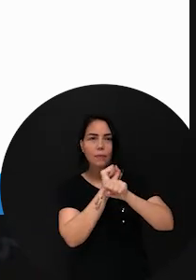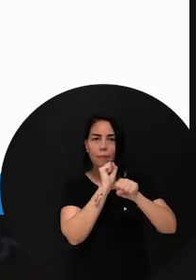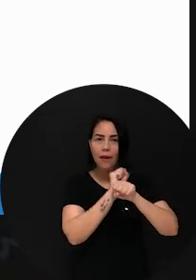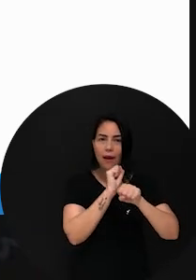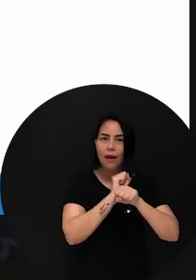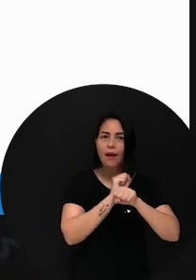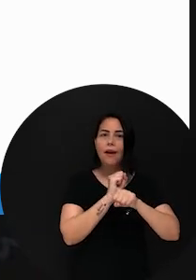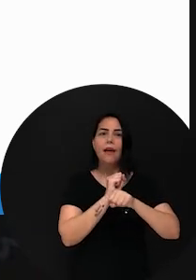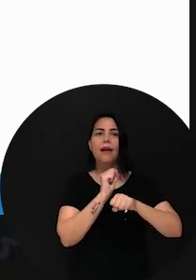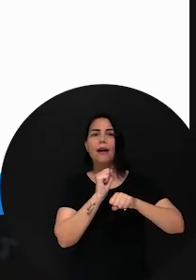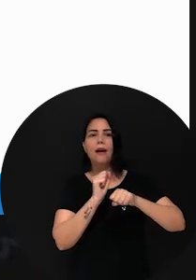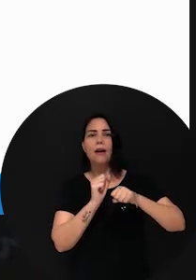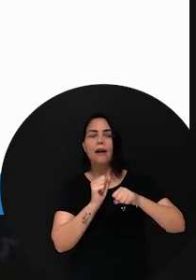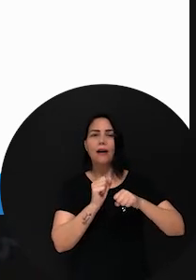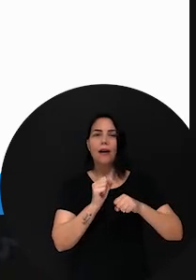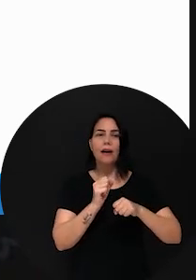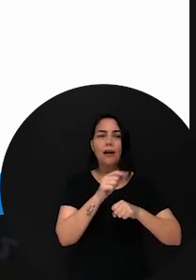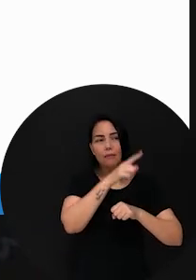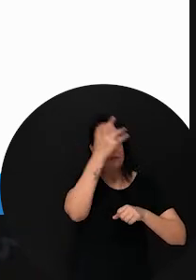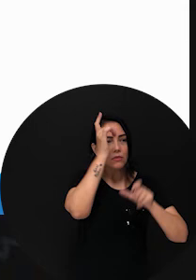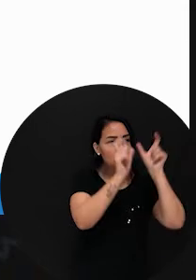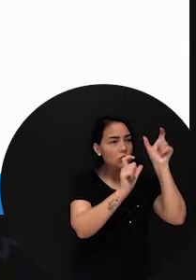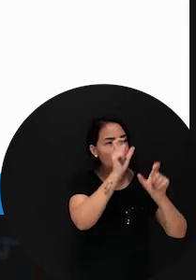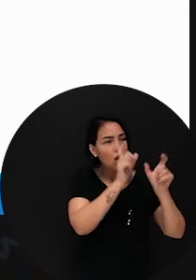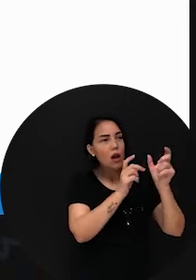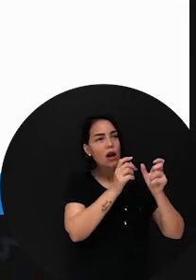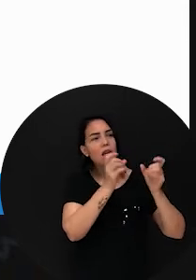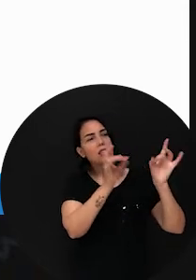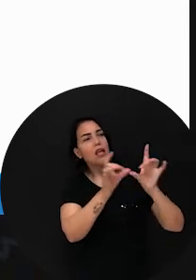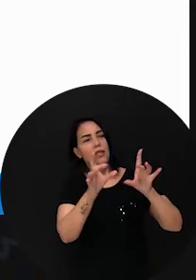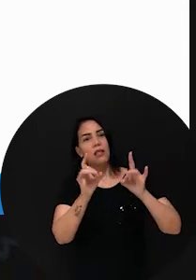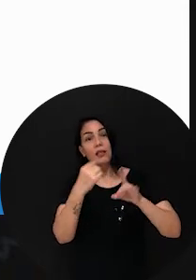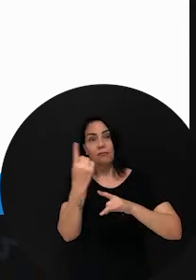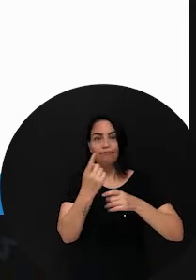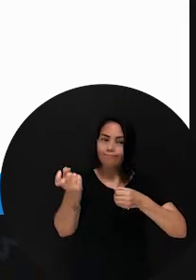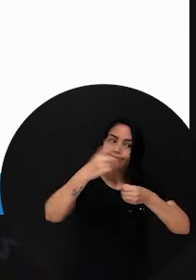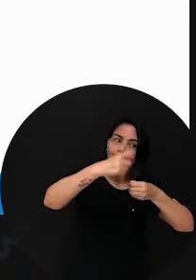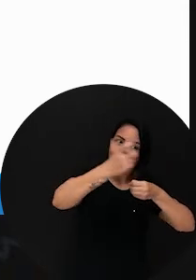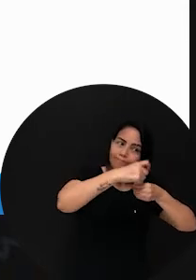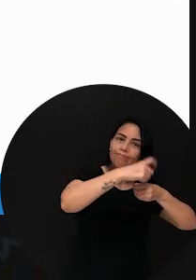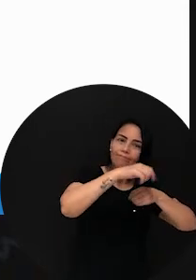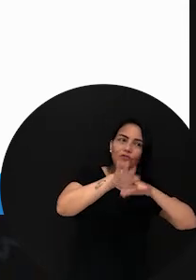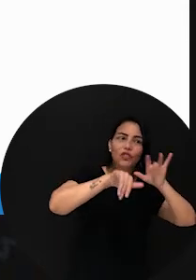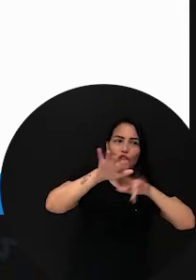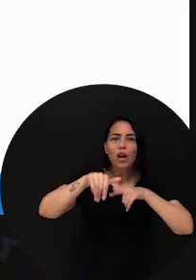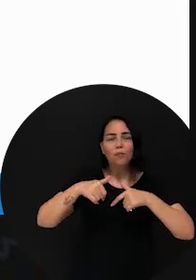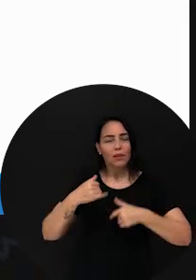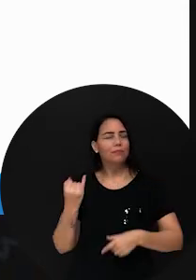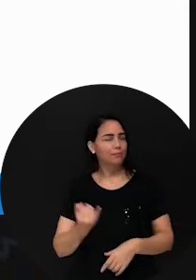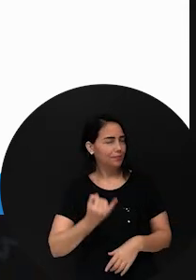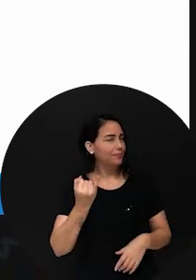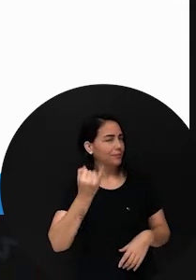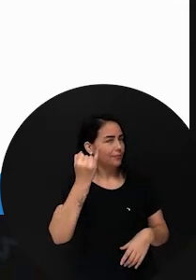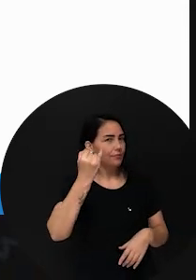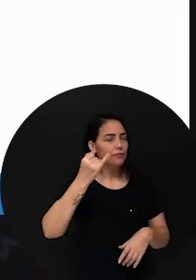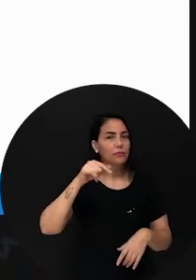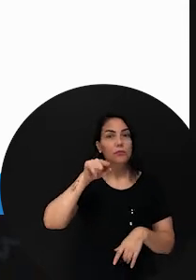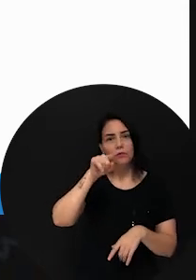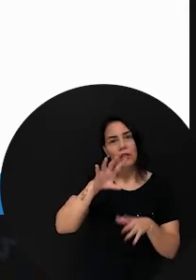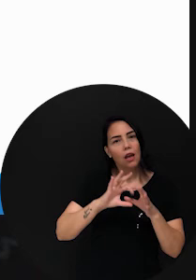as desistências, nós vamos chamando para estar repondo essas vagas. Tá? Então, os pontos importantes